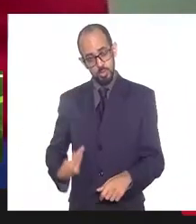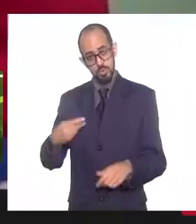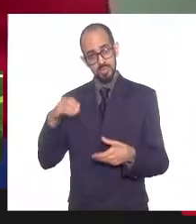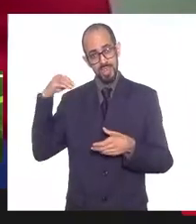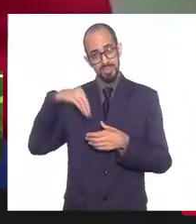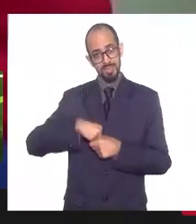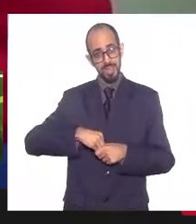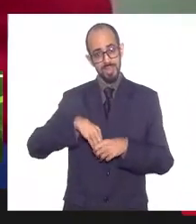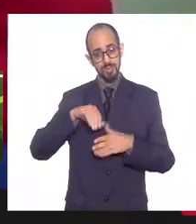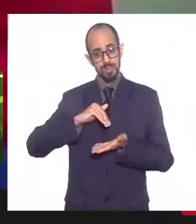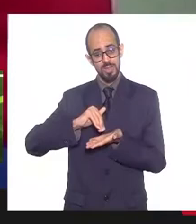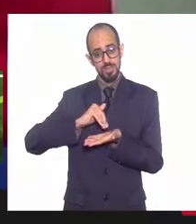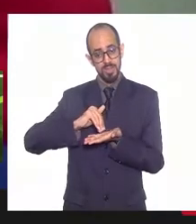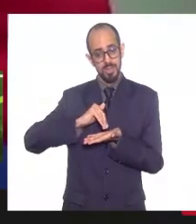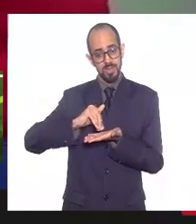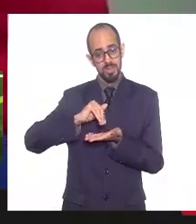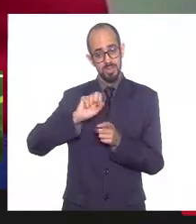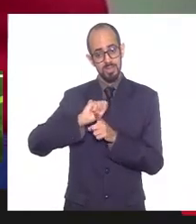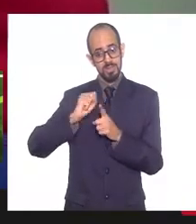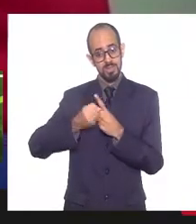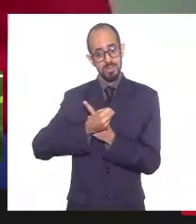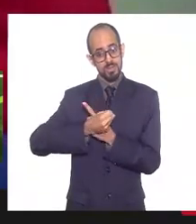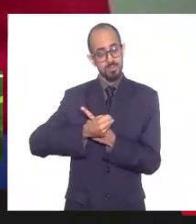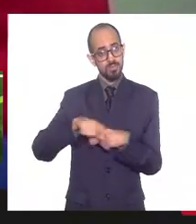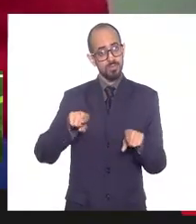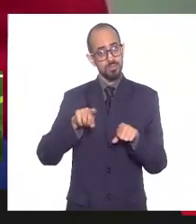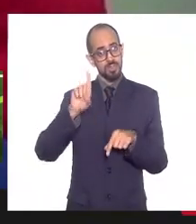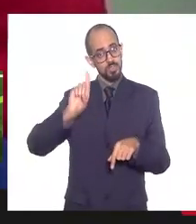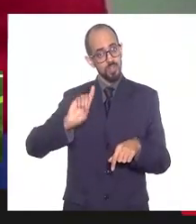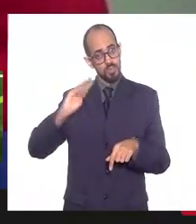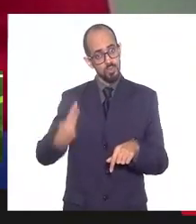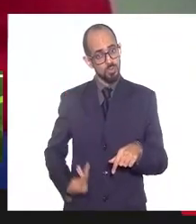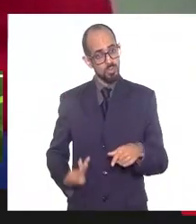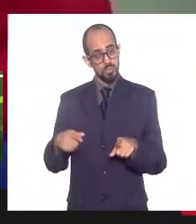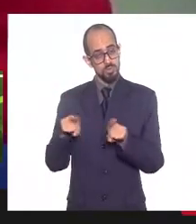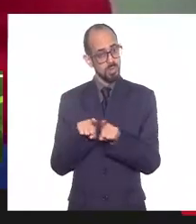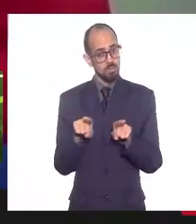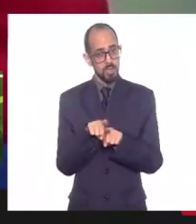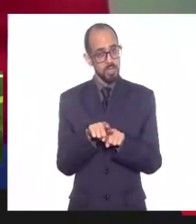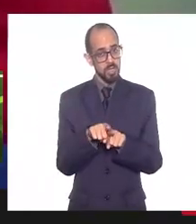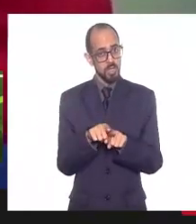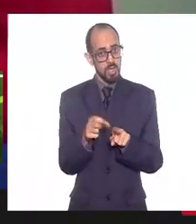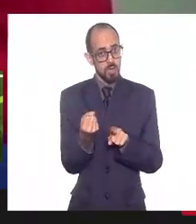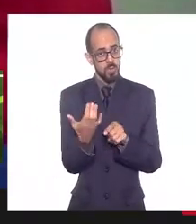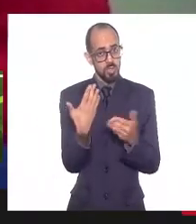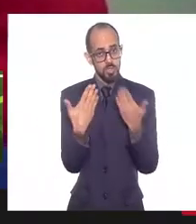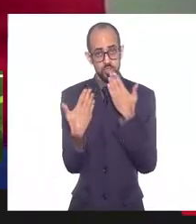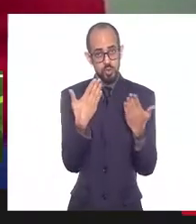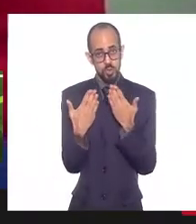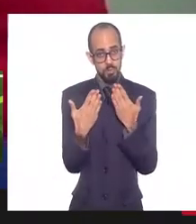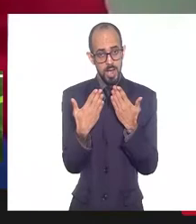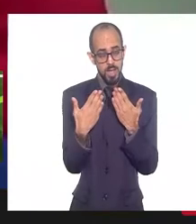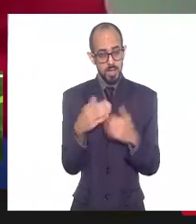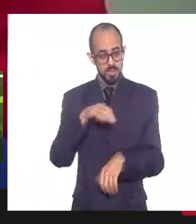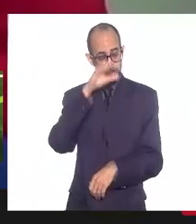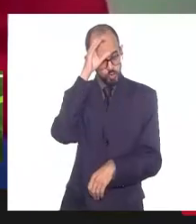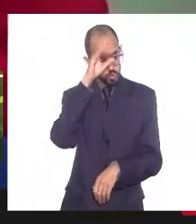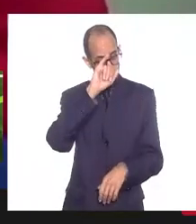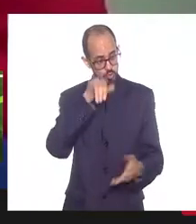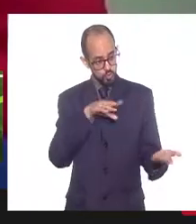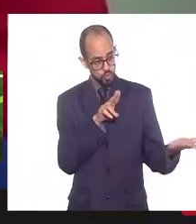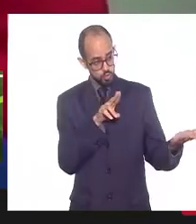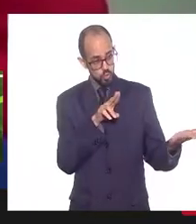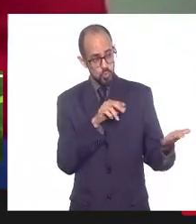na Secretaria da Assistência Social e Direitos Humanos. E quando a gente vai comparar, e a Tia Ju foi secretária,